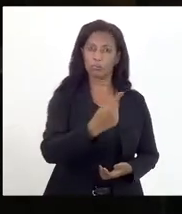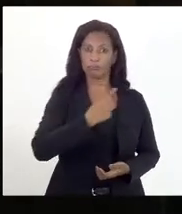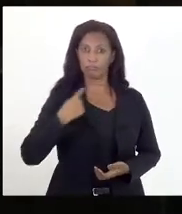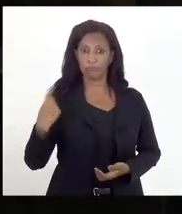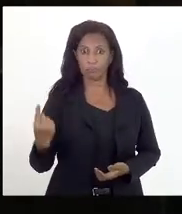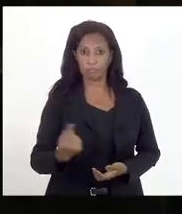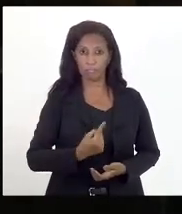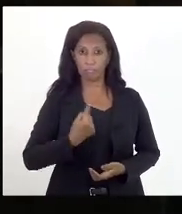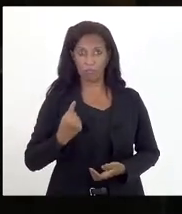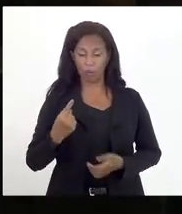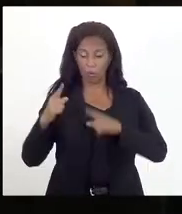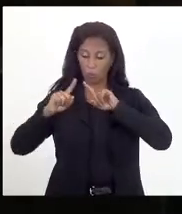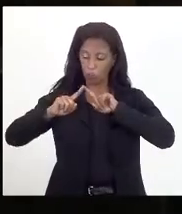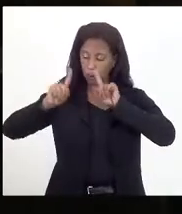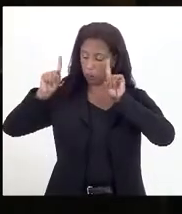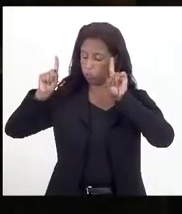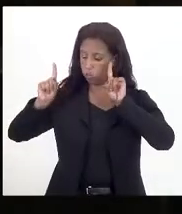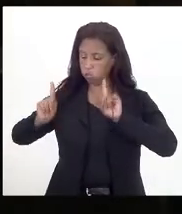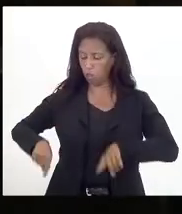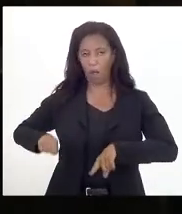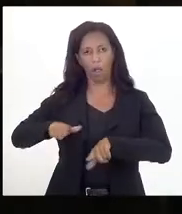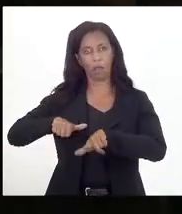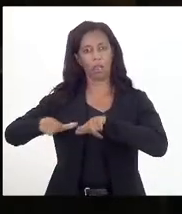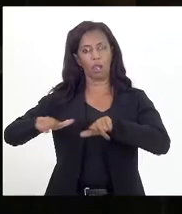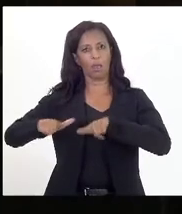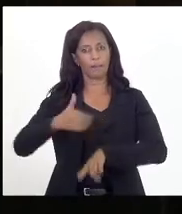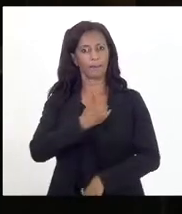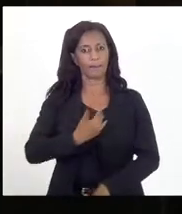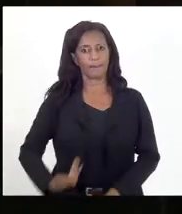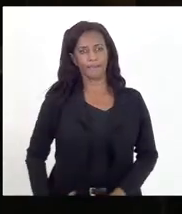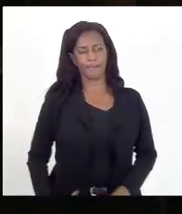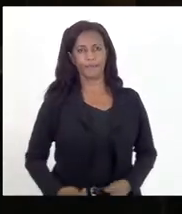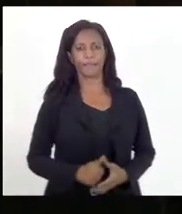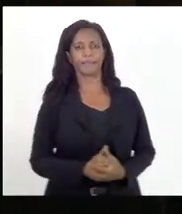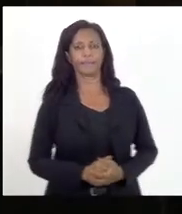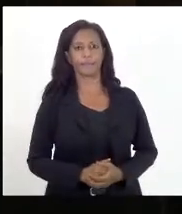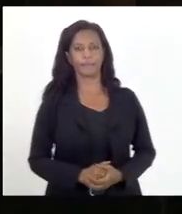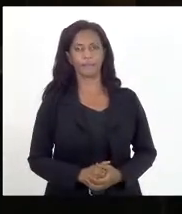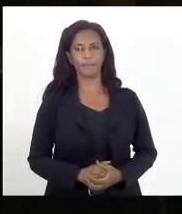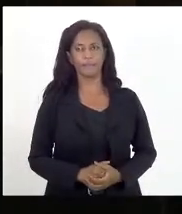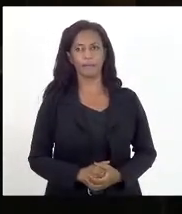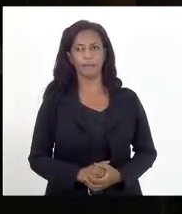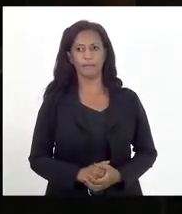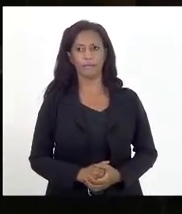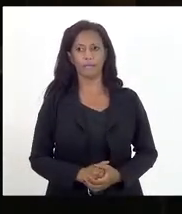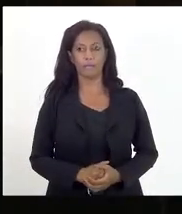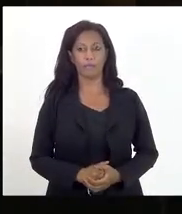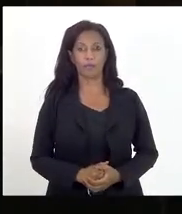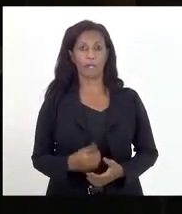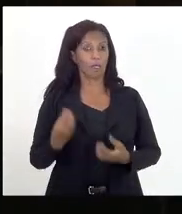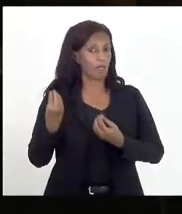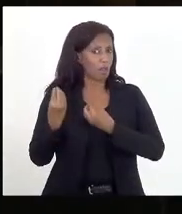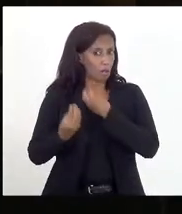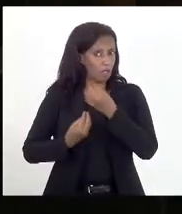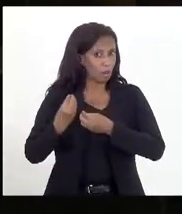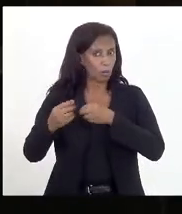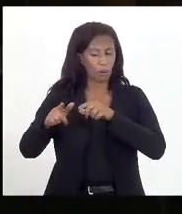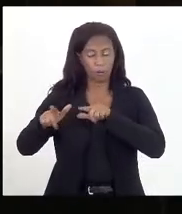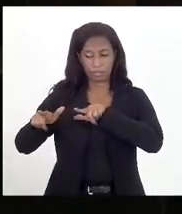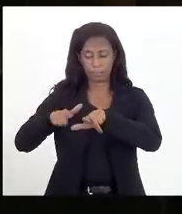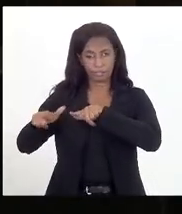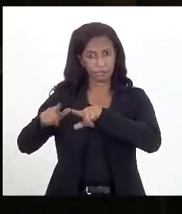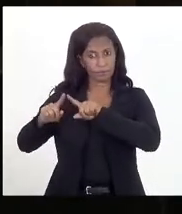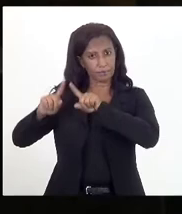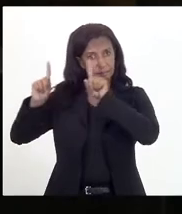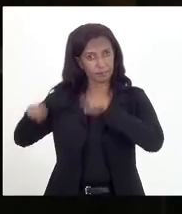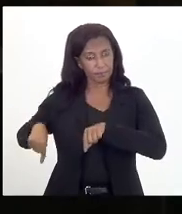somos servidores públicos e bom E como sempre do público